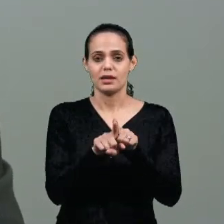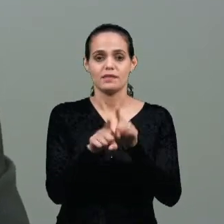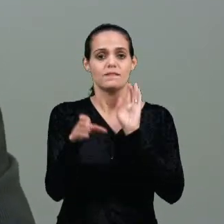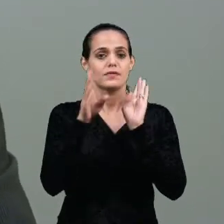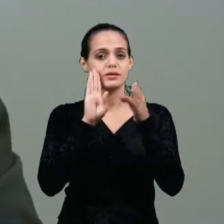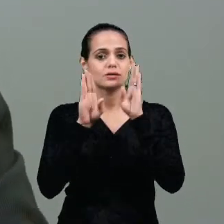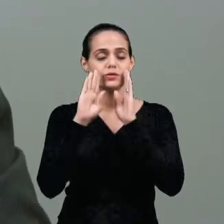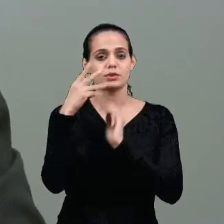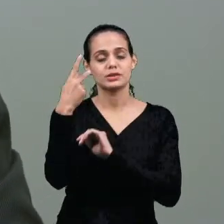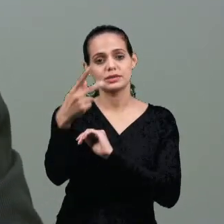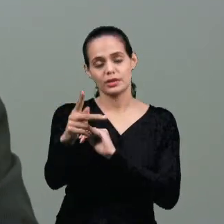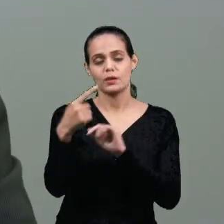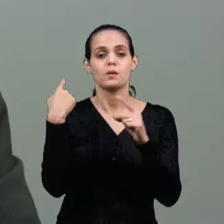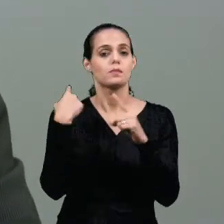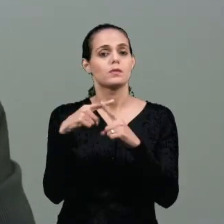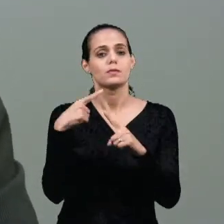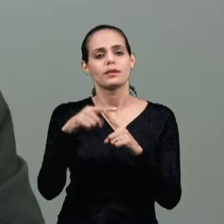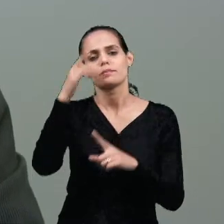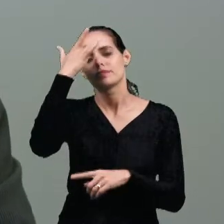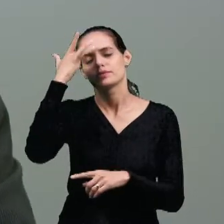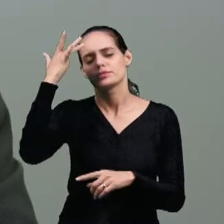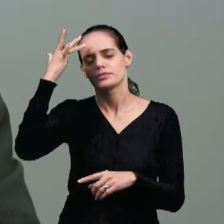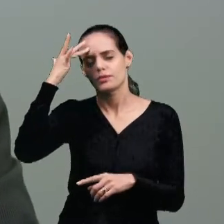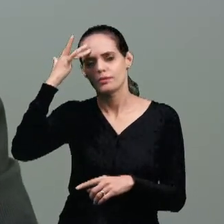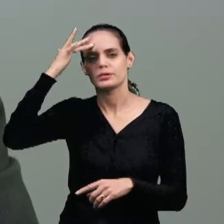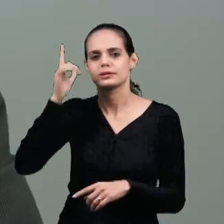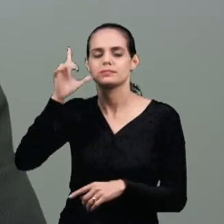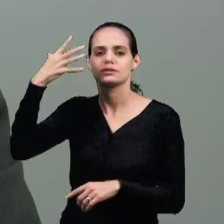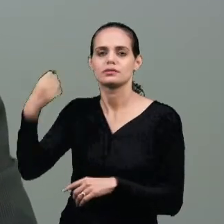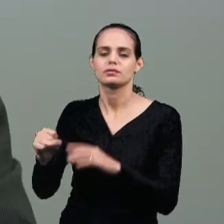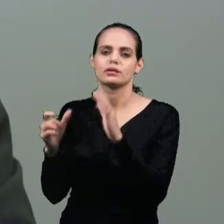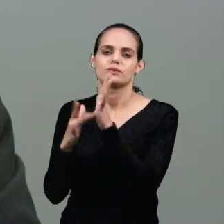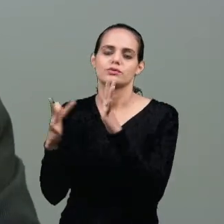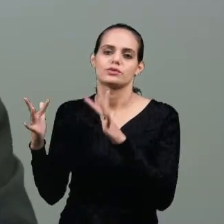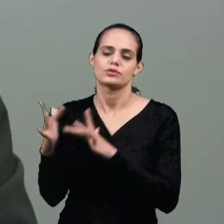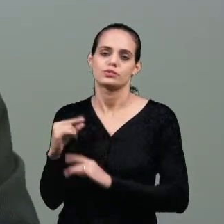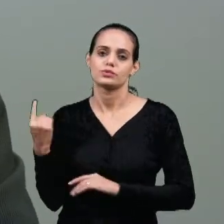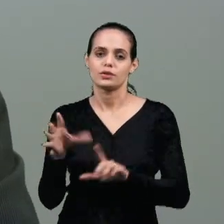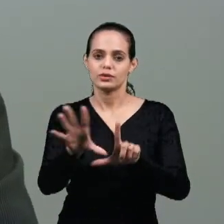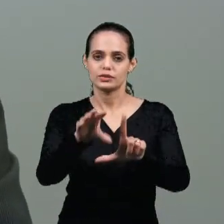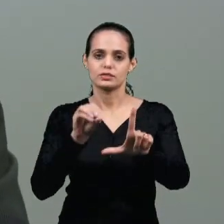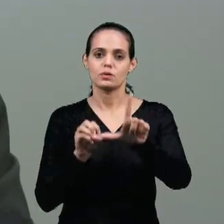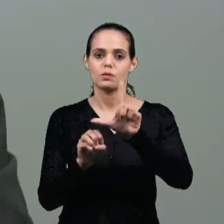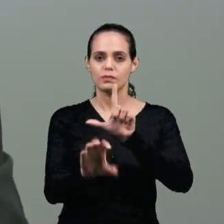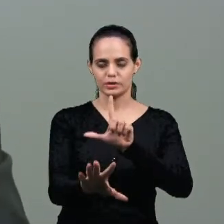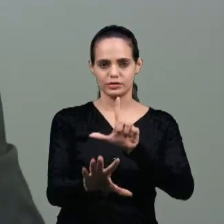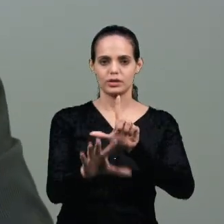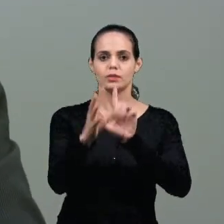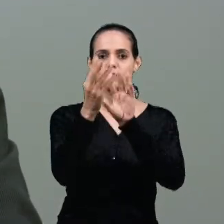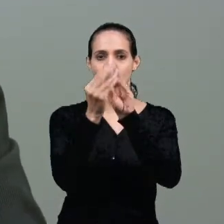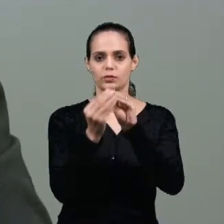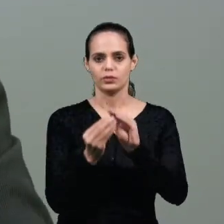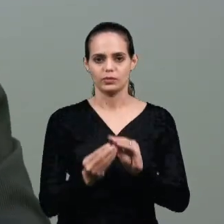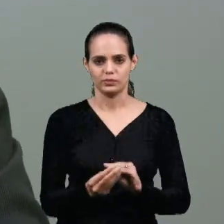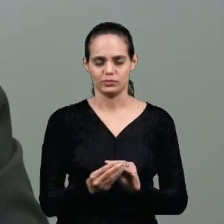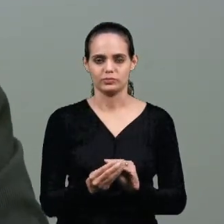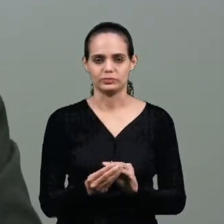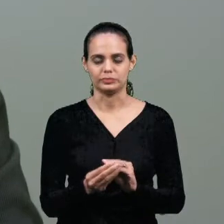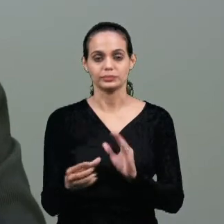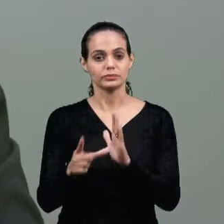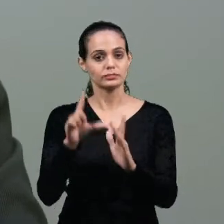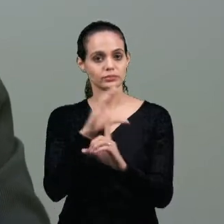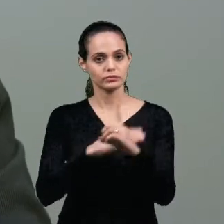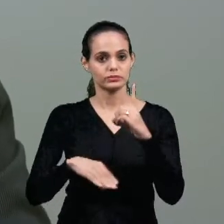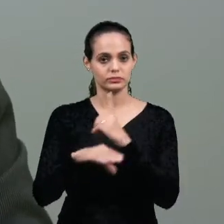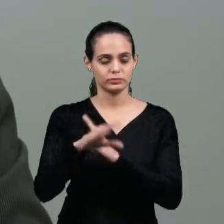seu Facebook, porque muitas vidas são alcançadas quando nós compartilhamos esse conteúdo. Então, nós temos agora o pré-culto,